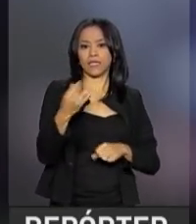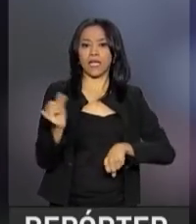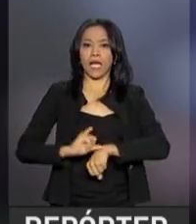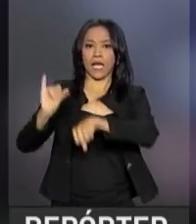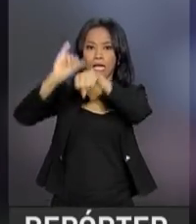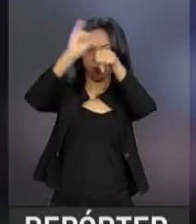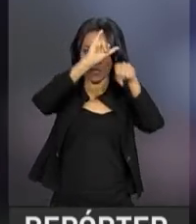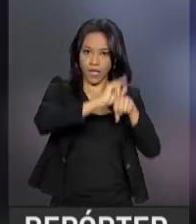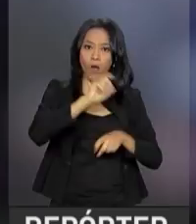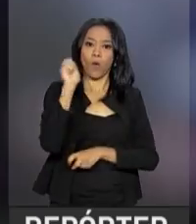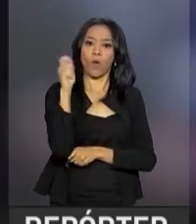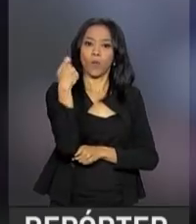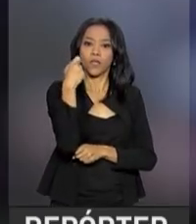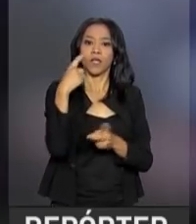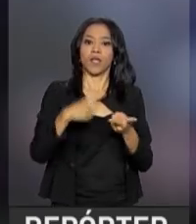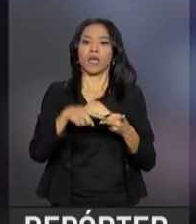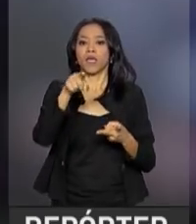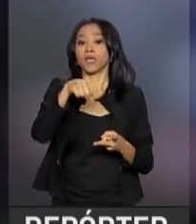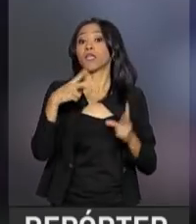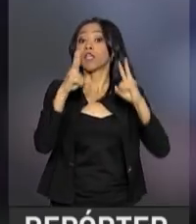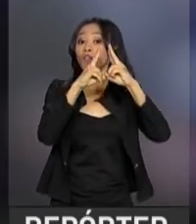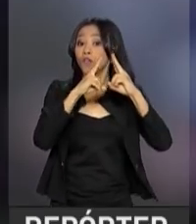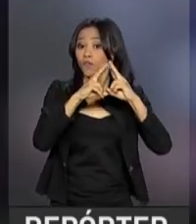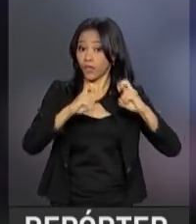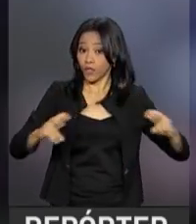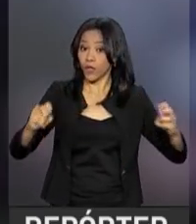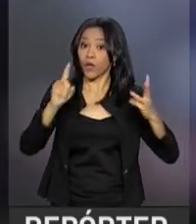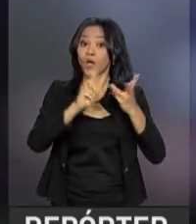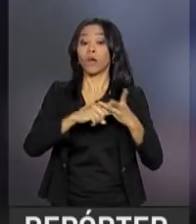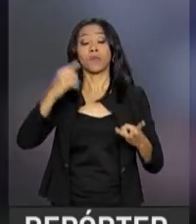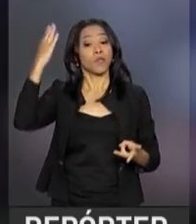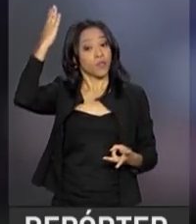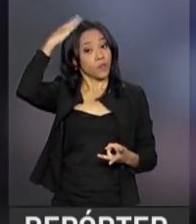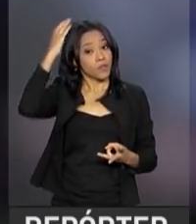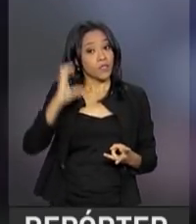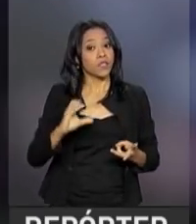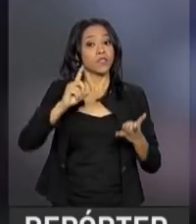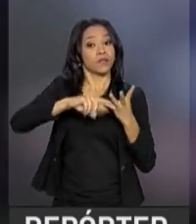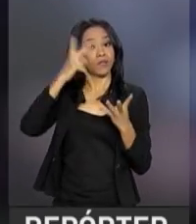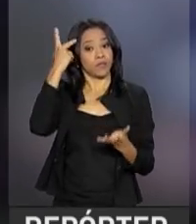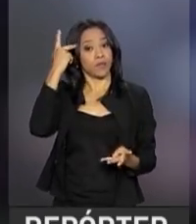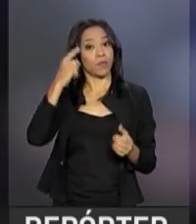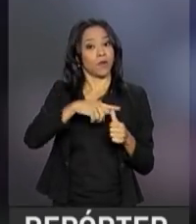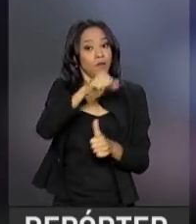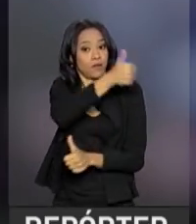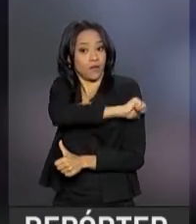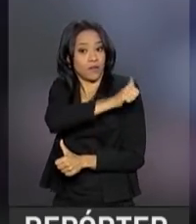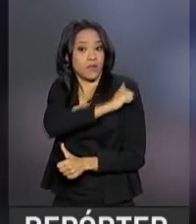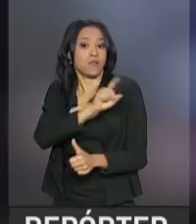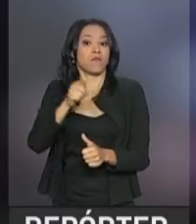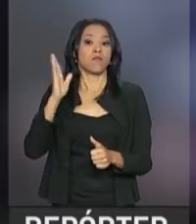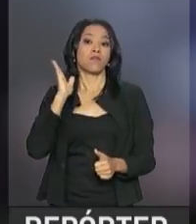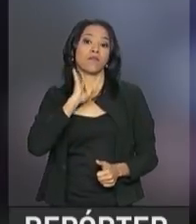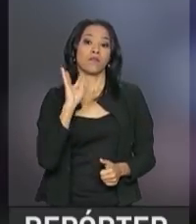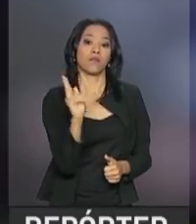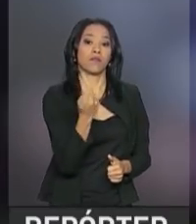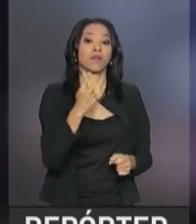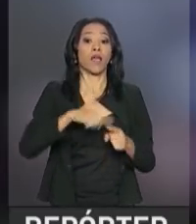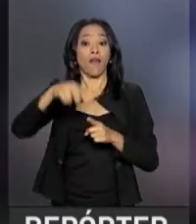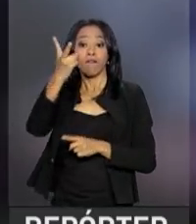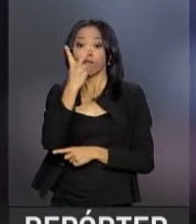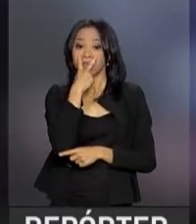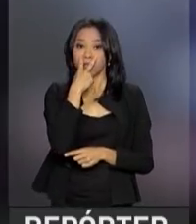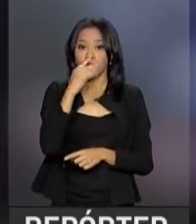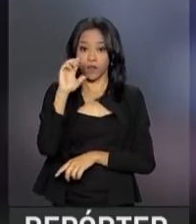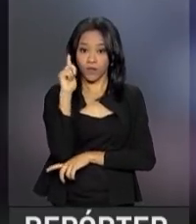país porto alegre florianópolis curitiba são paulo rio de janeiro belo horizonte vitória goiânia